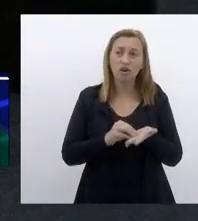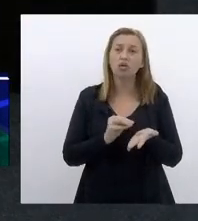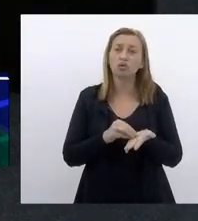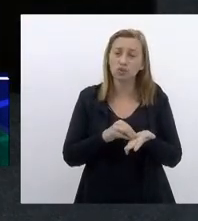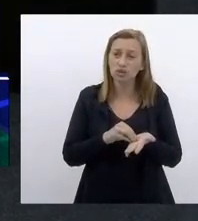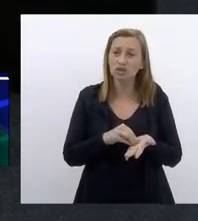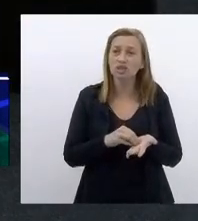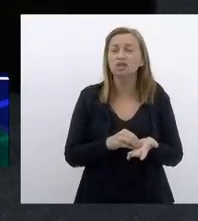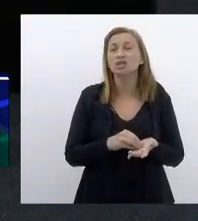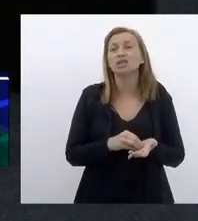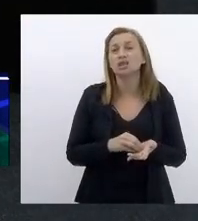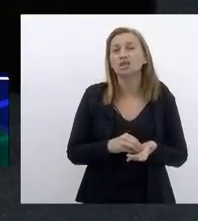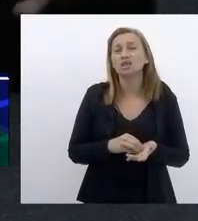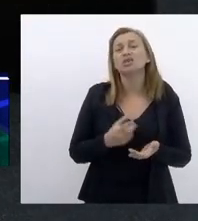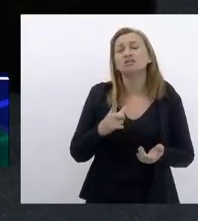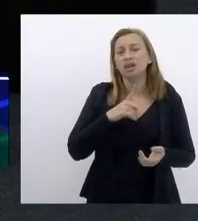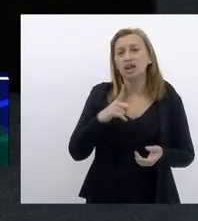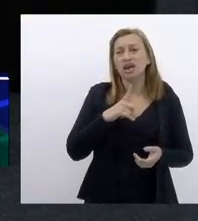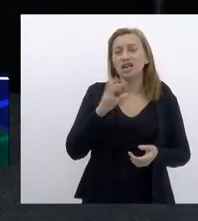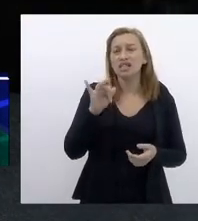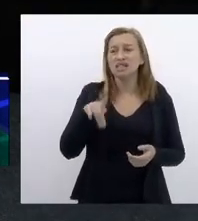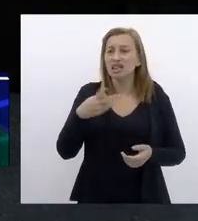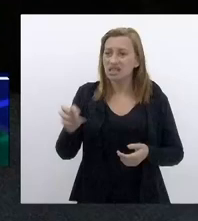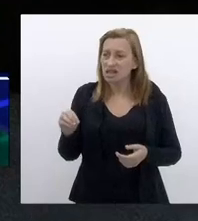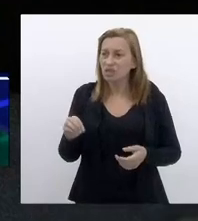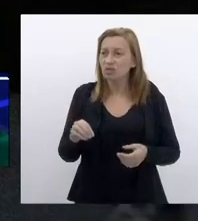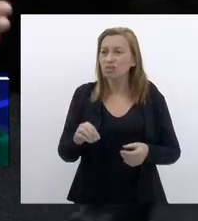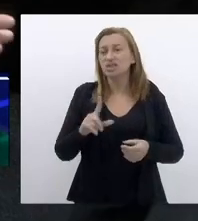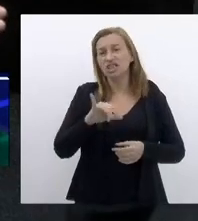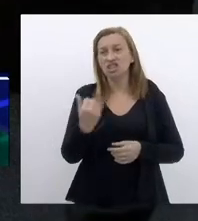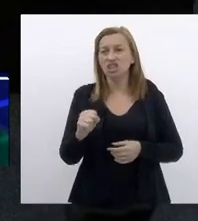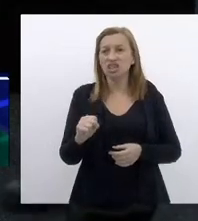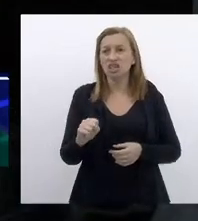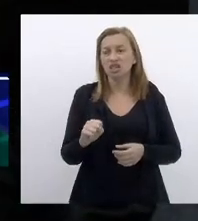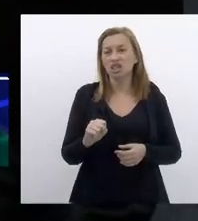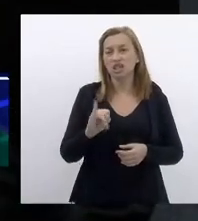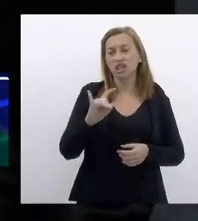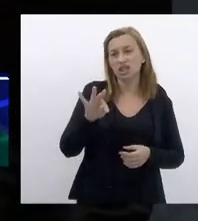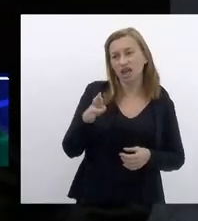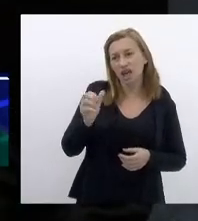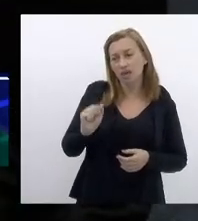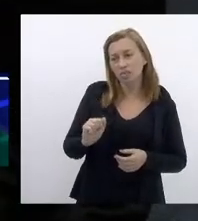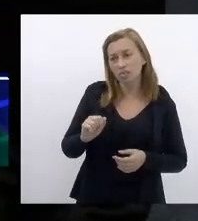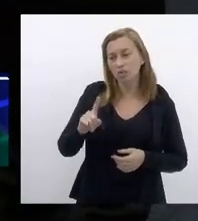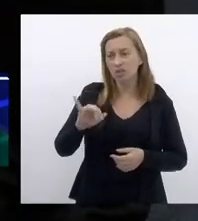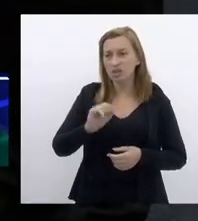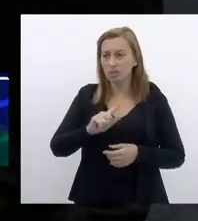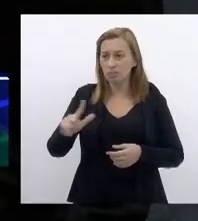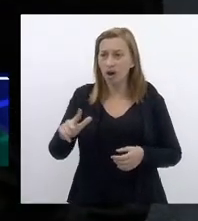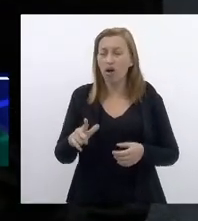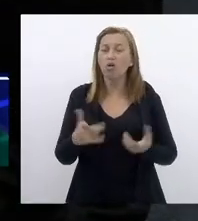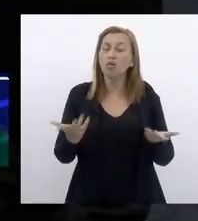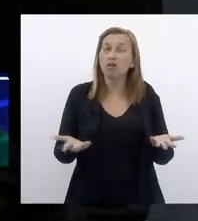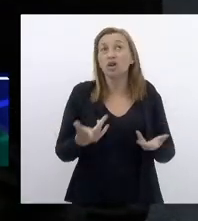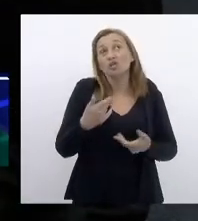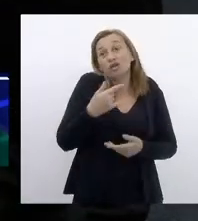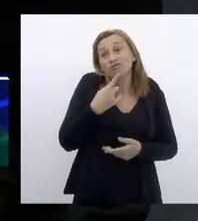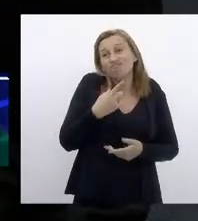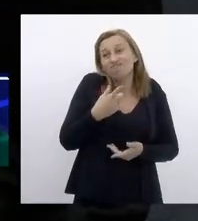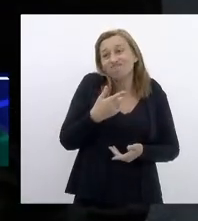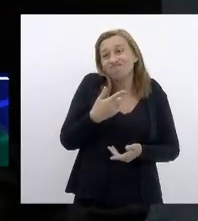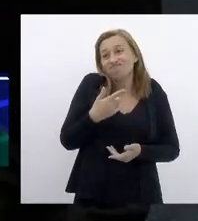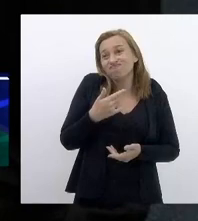bilhetagem eletrônica, tem a licitação das linhas intermunicipais que nunca sai do papel. Então, assim, eu fico também igualmente desconfortável,